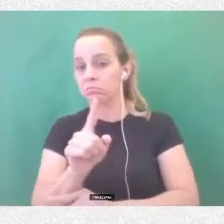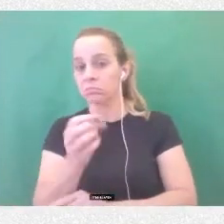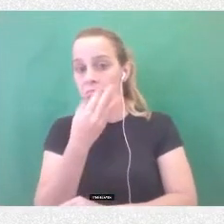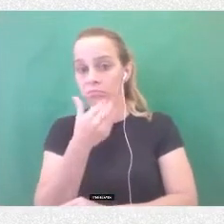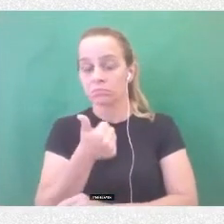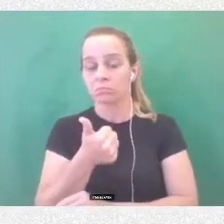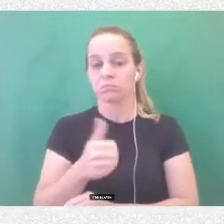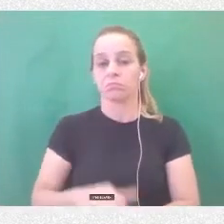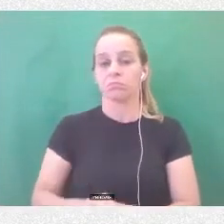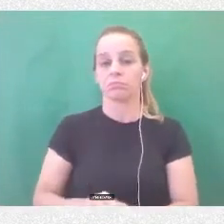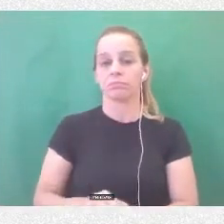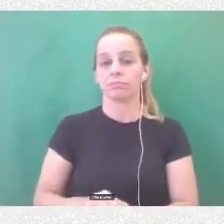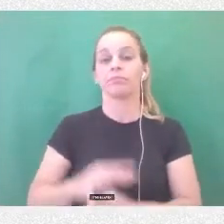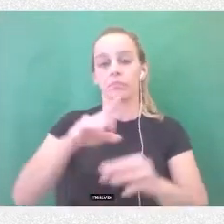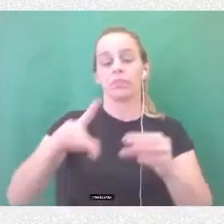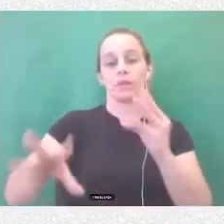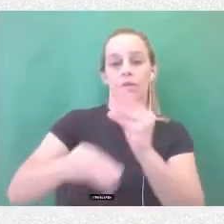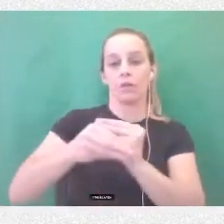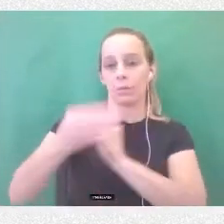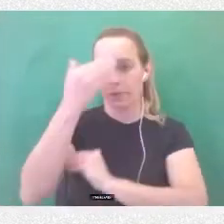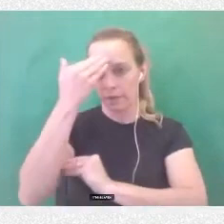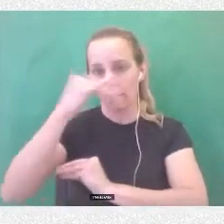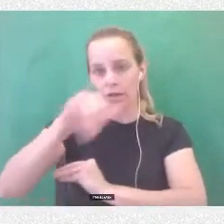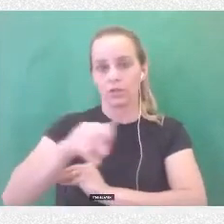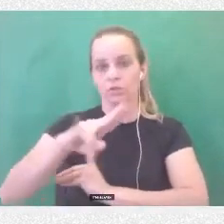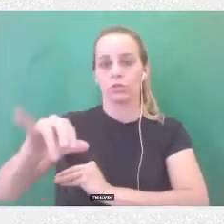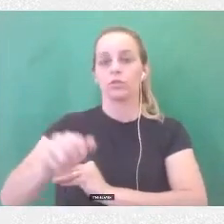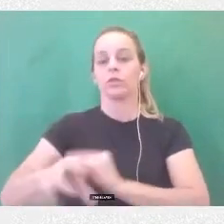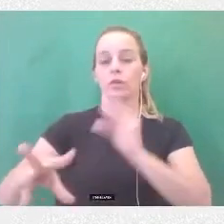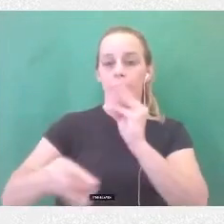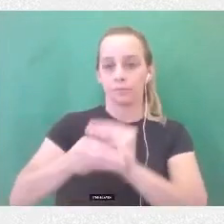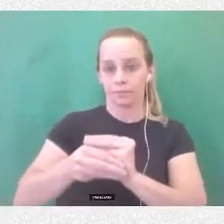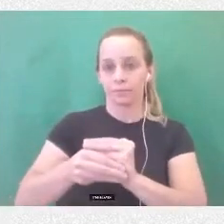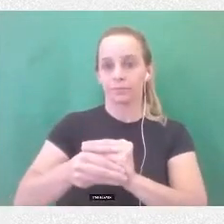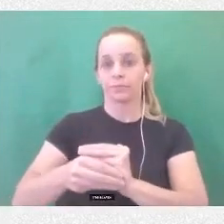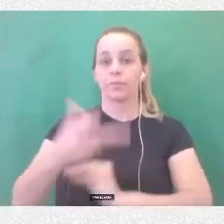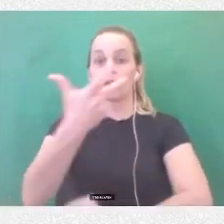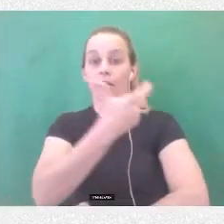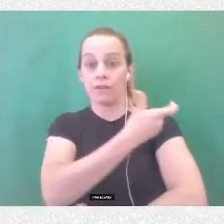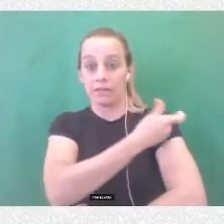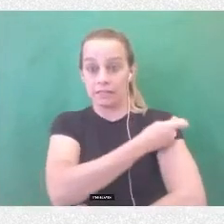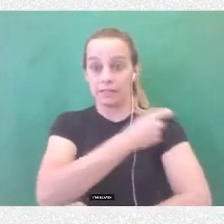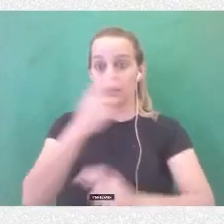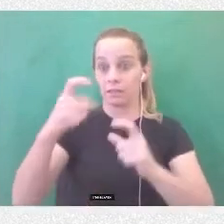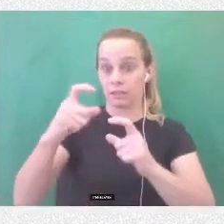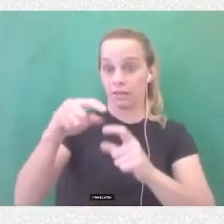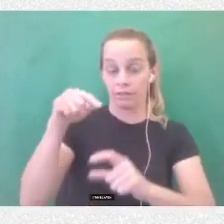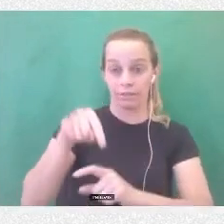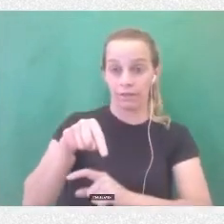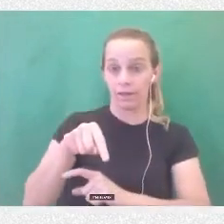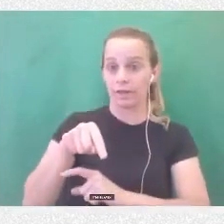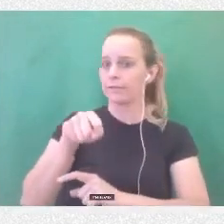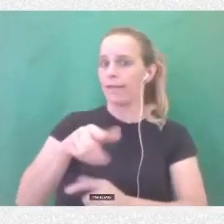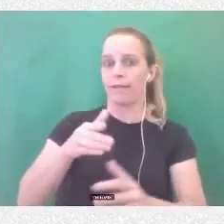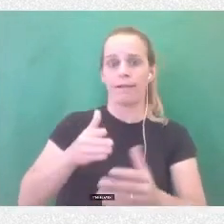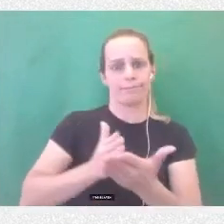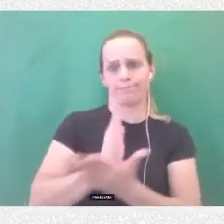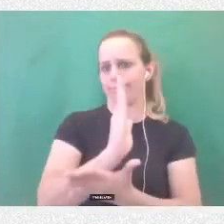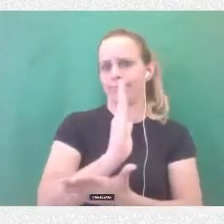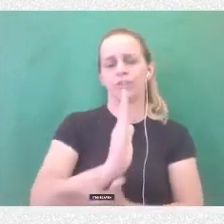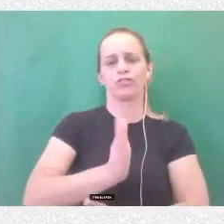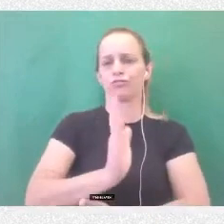Só complemento, obrigado, Júlia. Só complementando, a vacina da Pfizer é aprovada